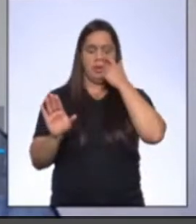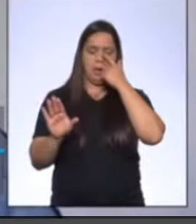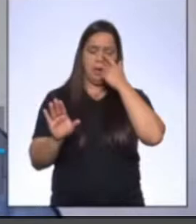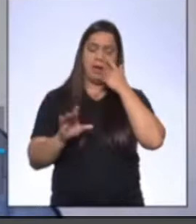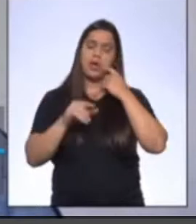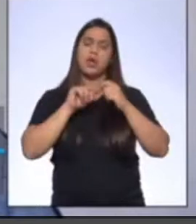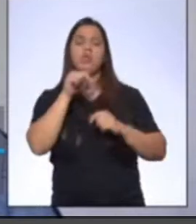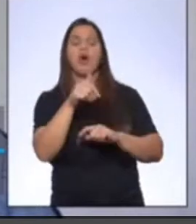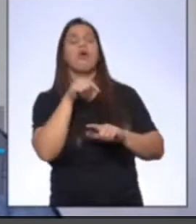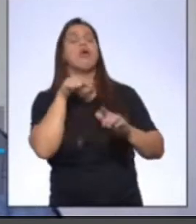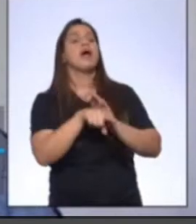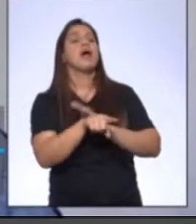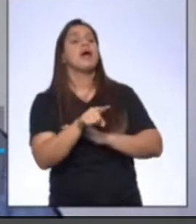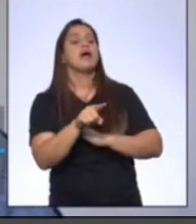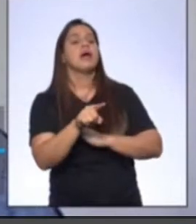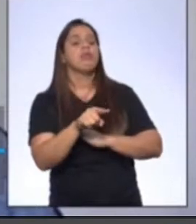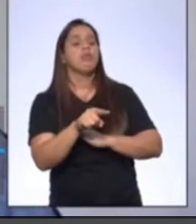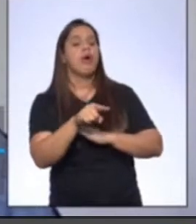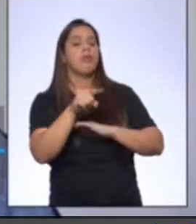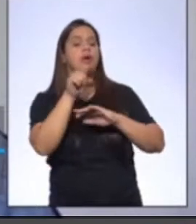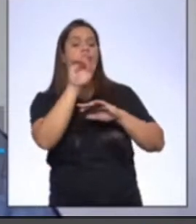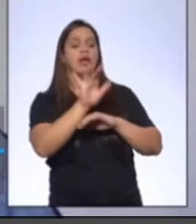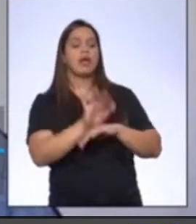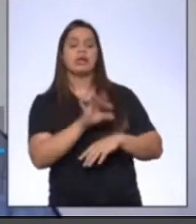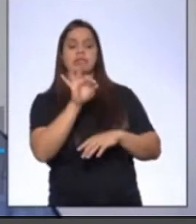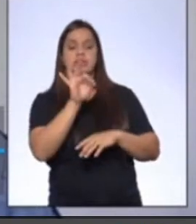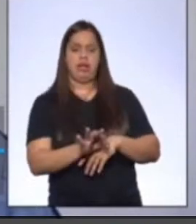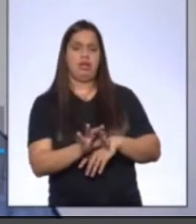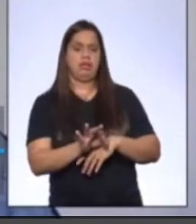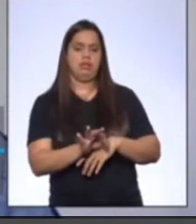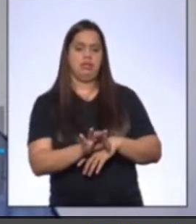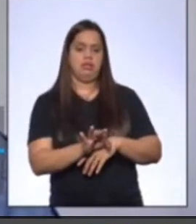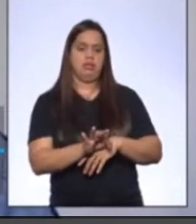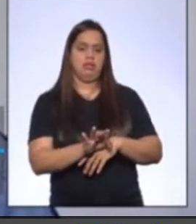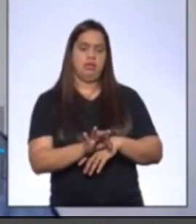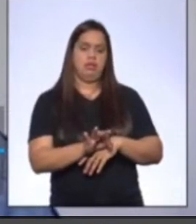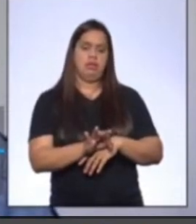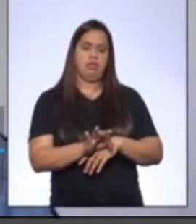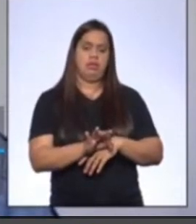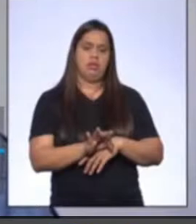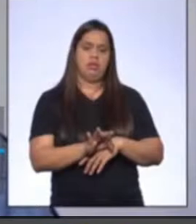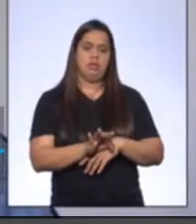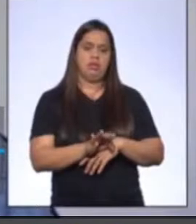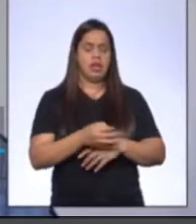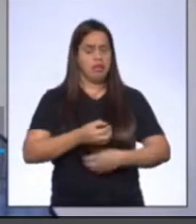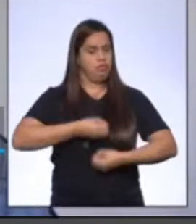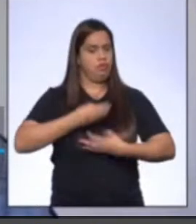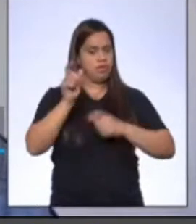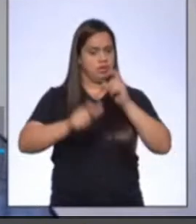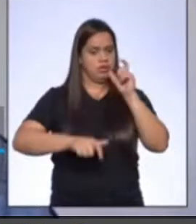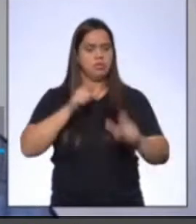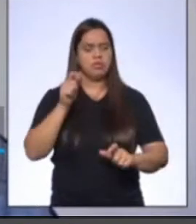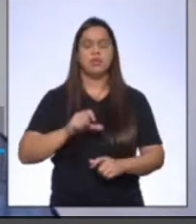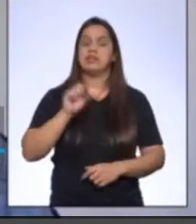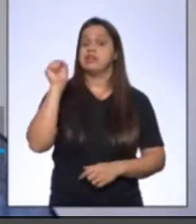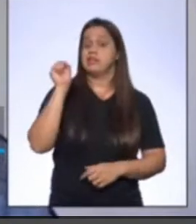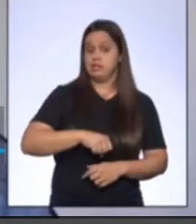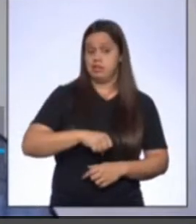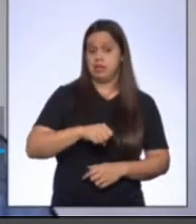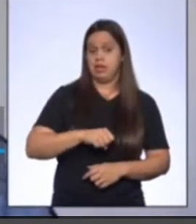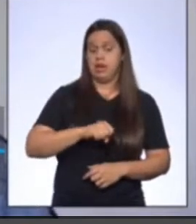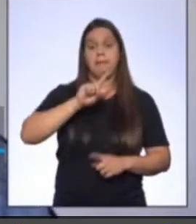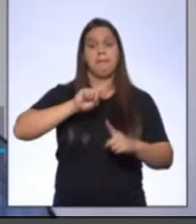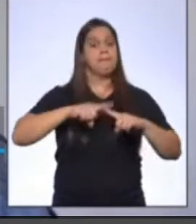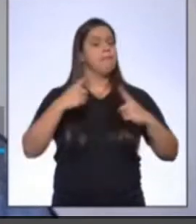Olha só, é essa mesmo. Informações às pessoas apresentam? Sim, geralmente sem